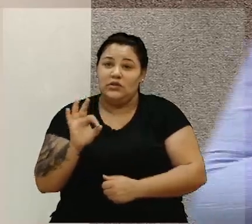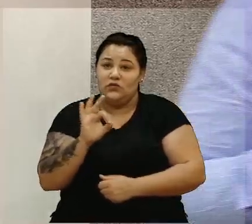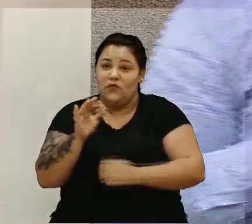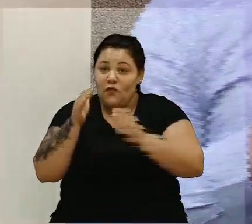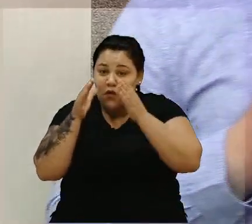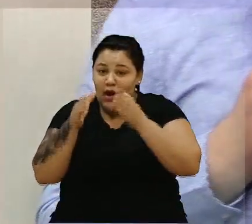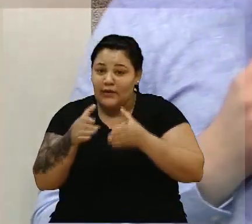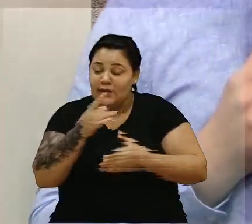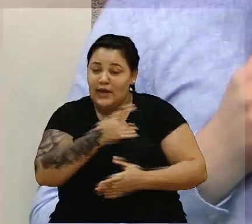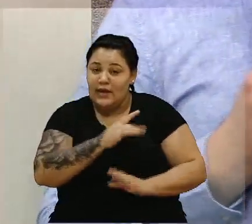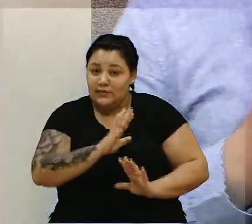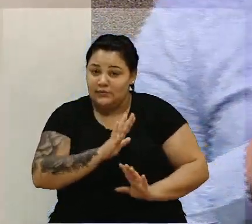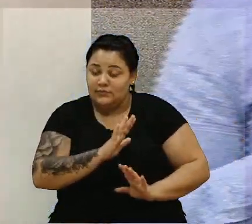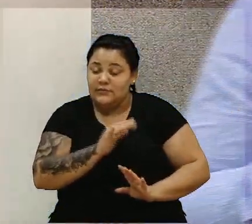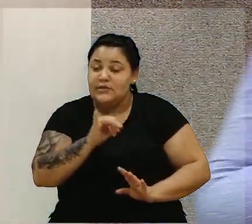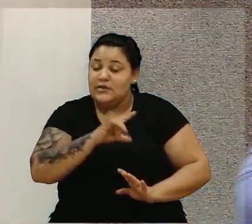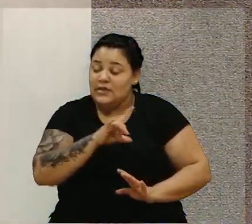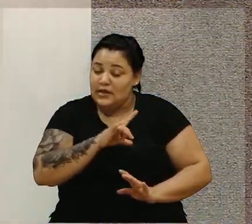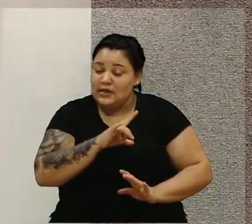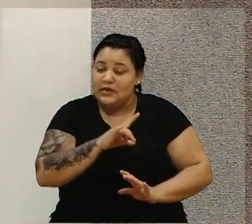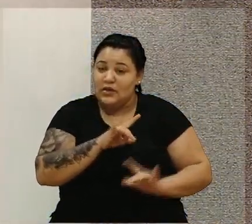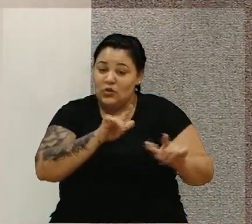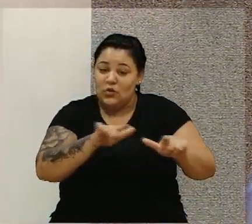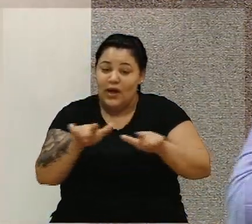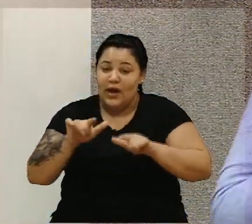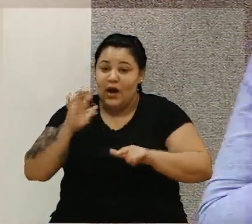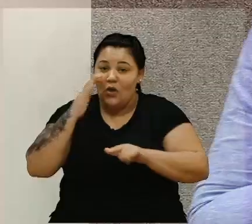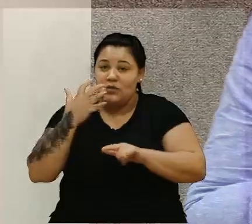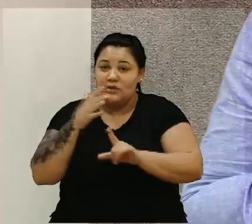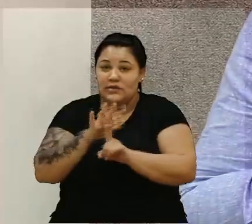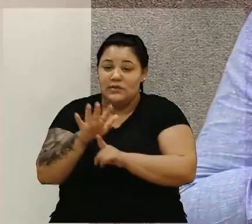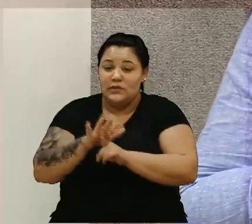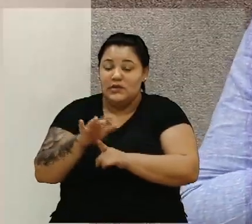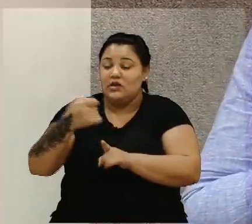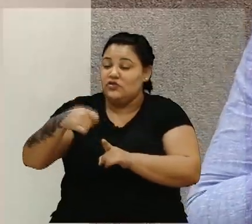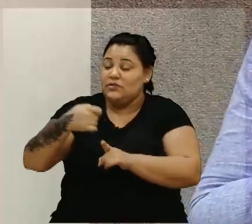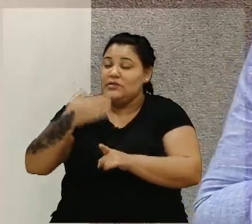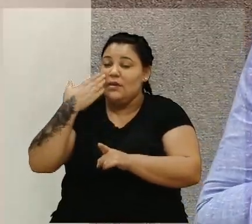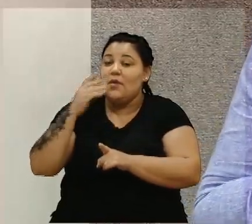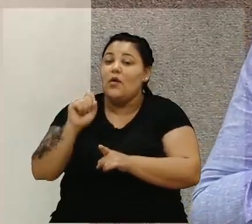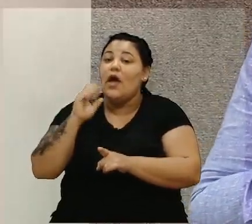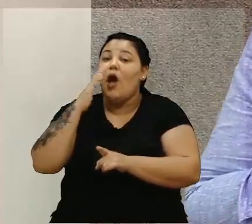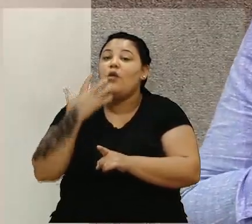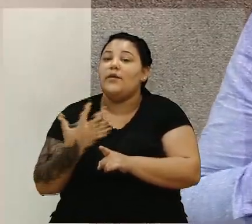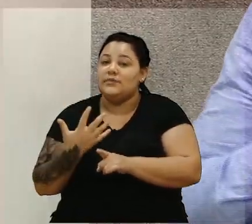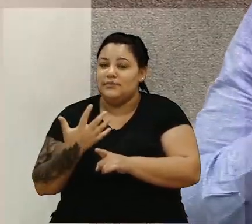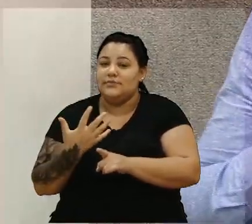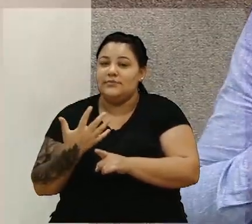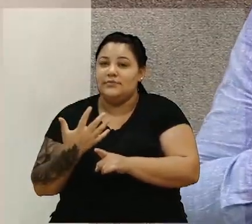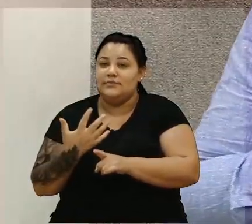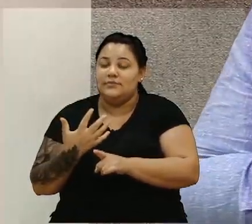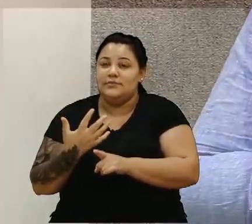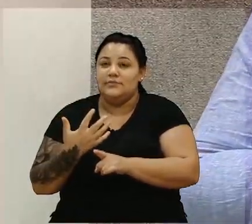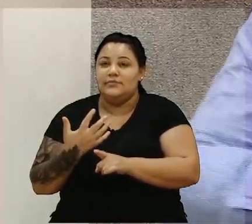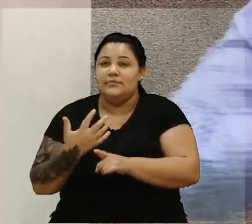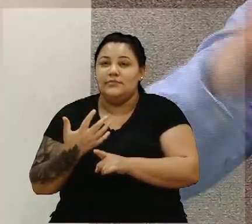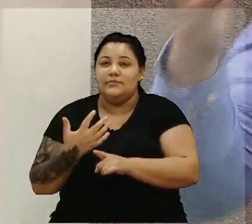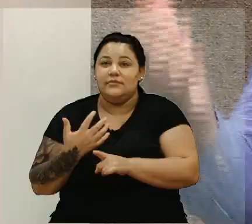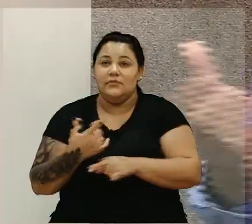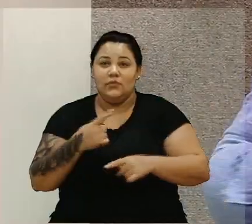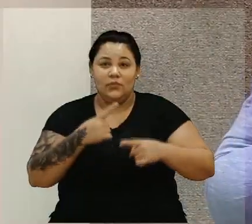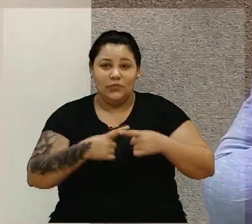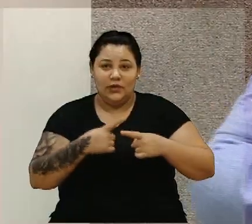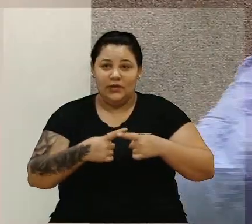se existem lugares onde está acontecendo essa demanda, a gente tem que pontuar esse fato e trazer à tona este fato, porque senão parece uma